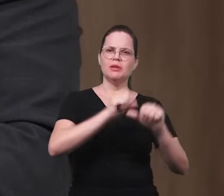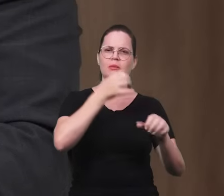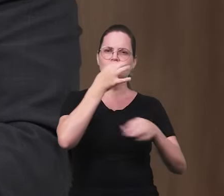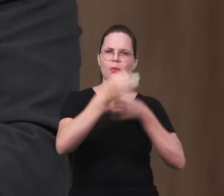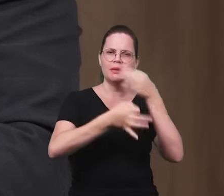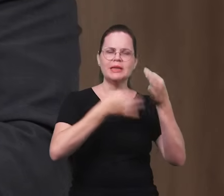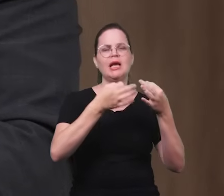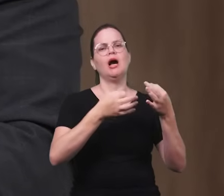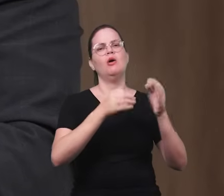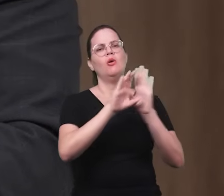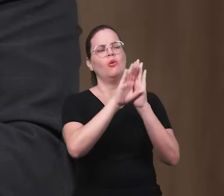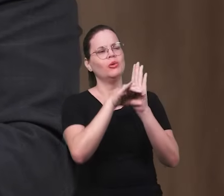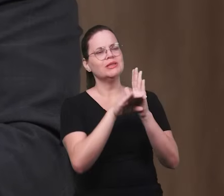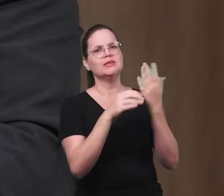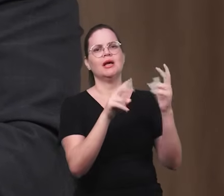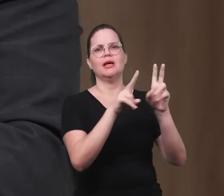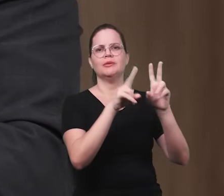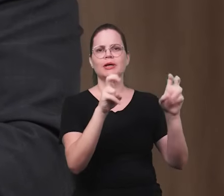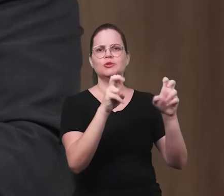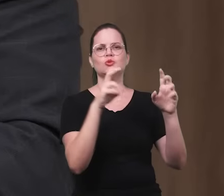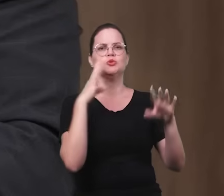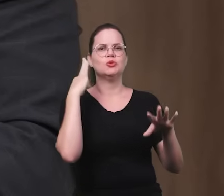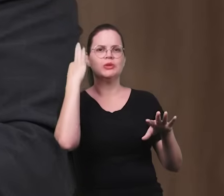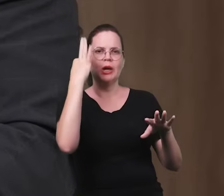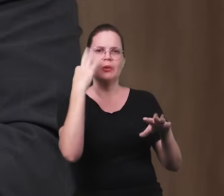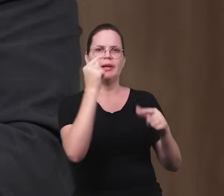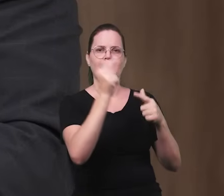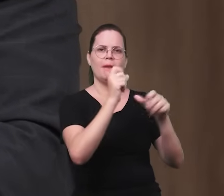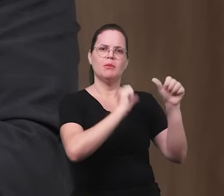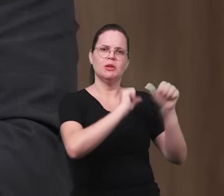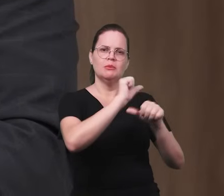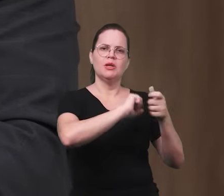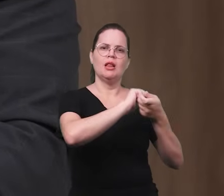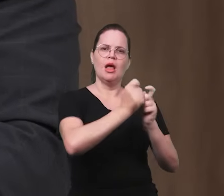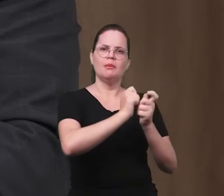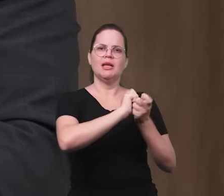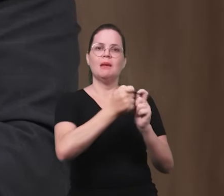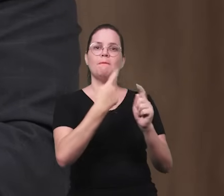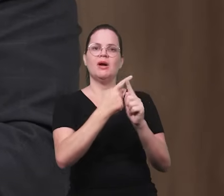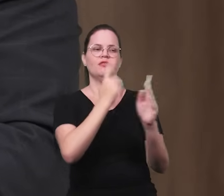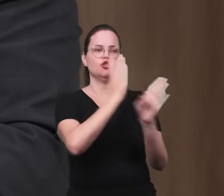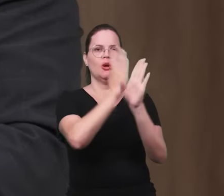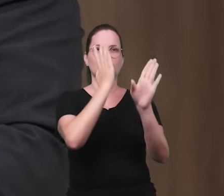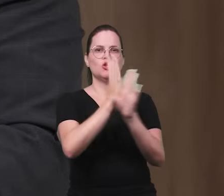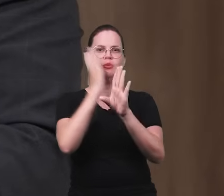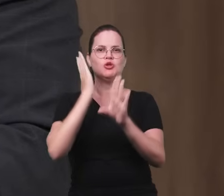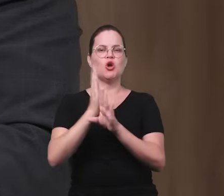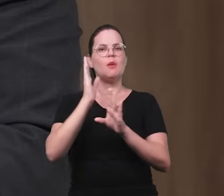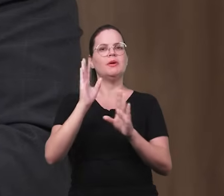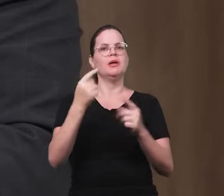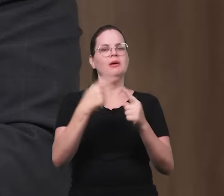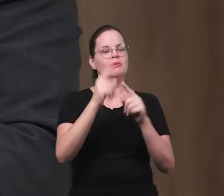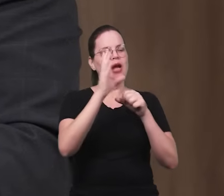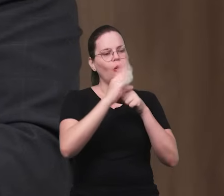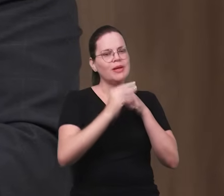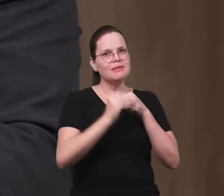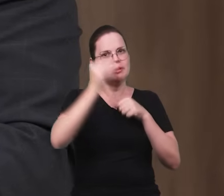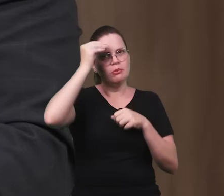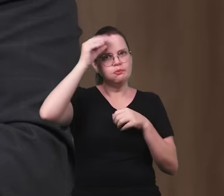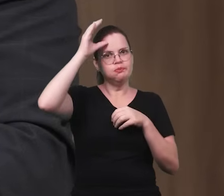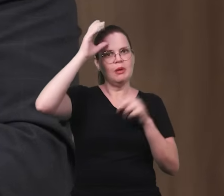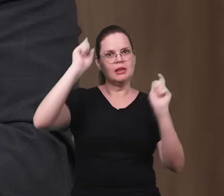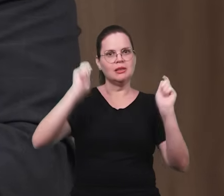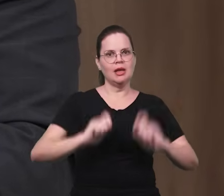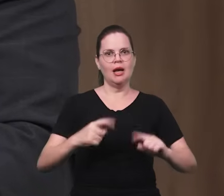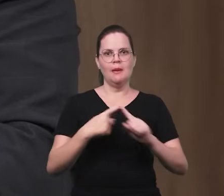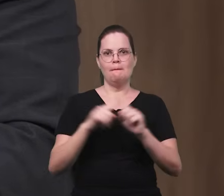leis científicas, mudando teorias, e ela vai se adaptando à medida que nós vamos aumentando o nosso conhecimento científico. Mas há uma coisa que